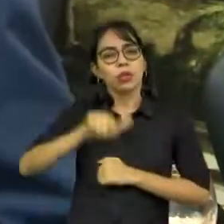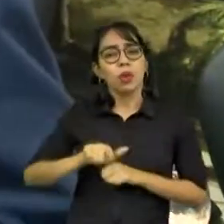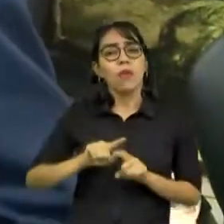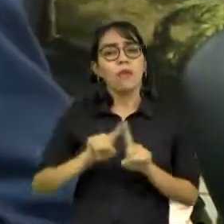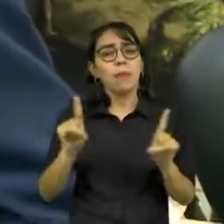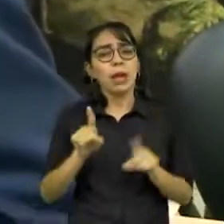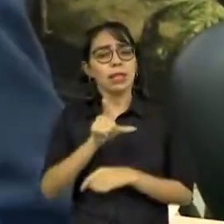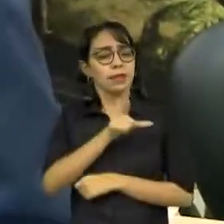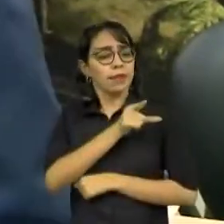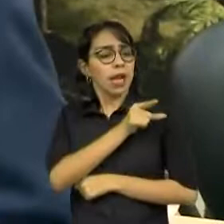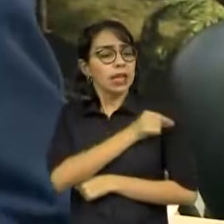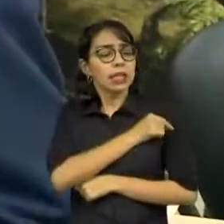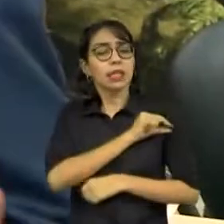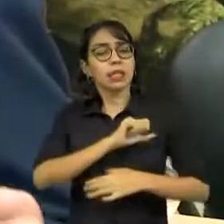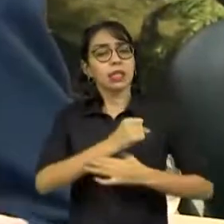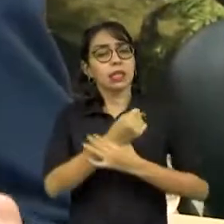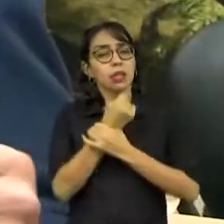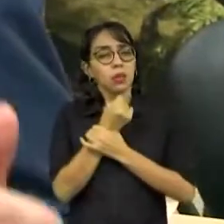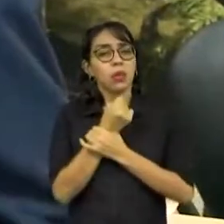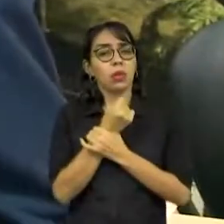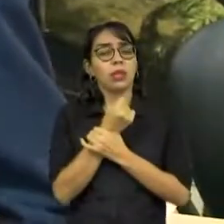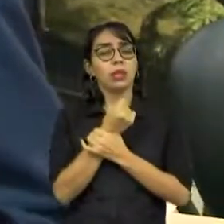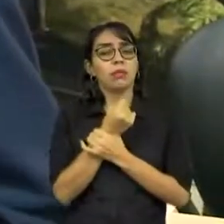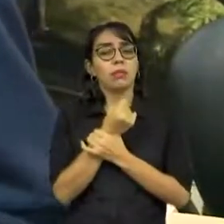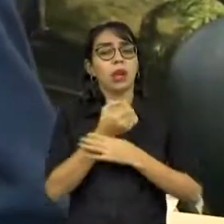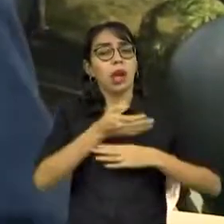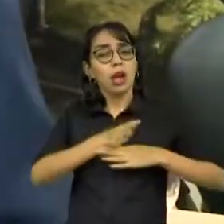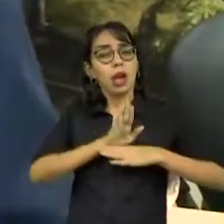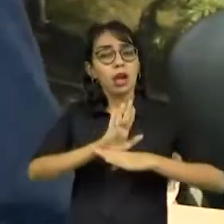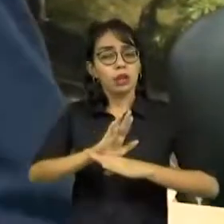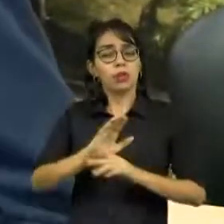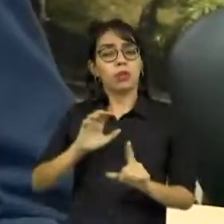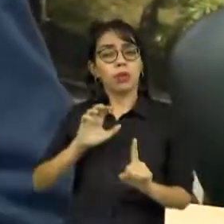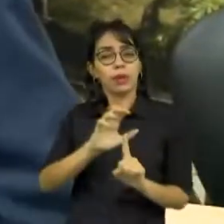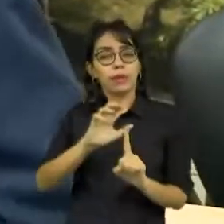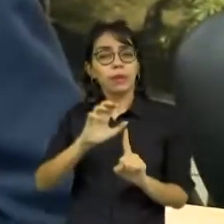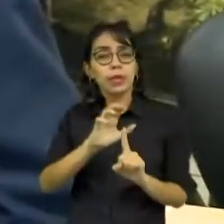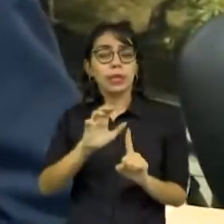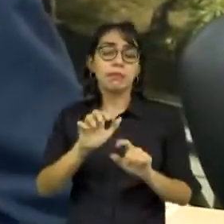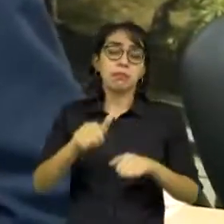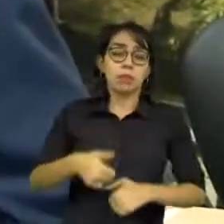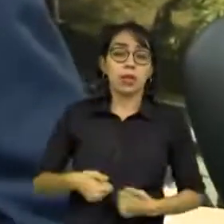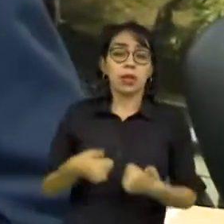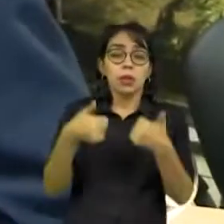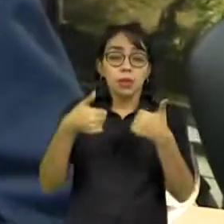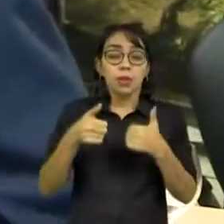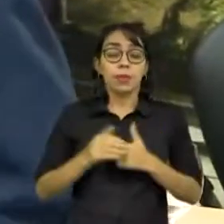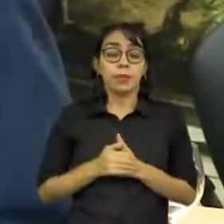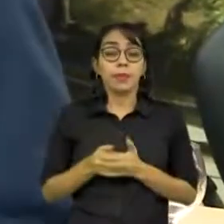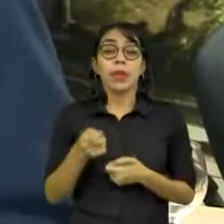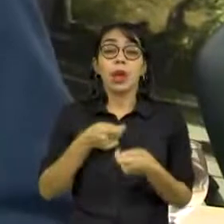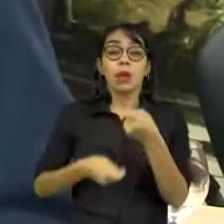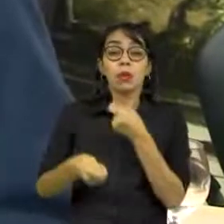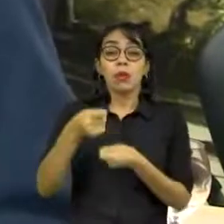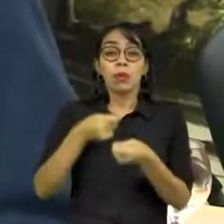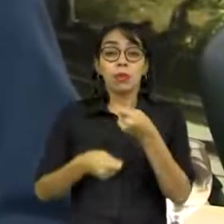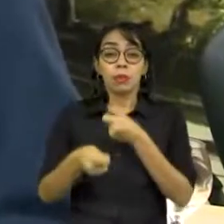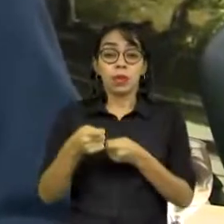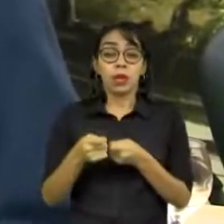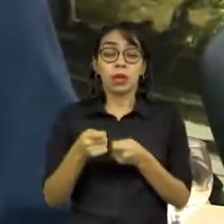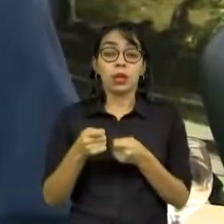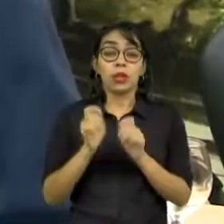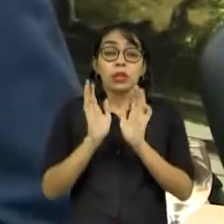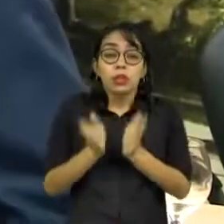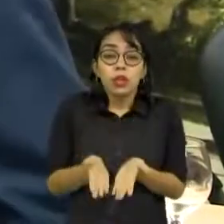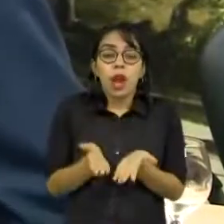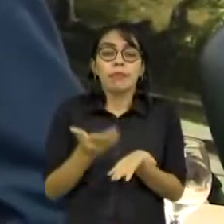conseguido ser bem menos sentida no impacto na vida das pessoas. E fez com que a economia pudesse ter ainda essa oportunidade